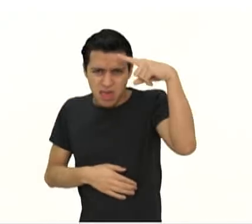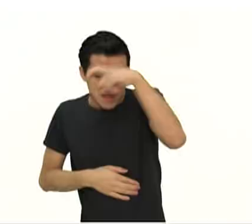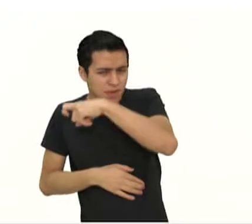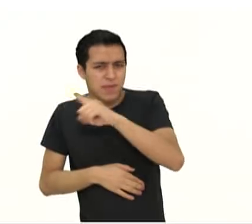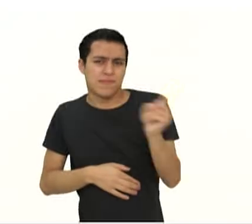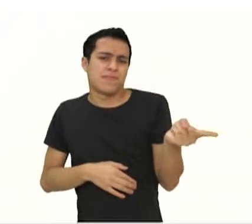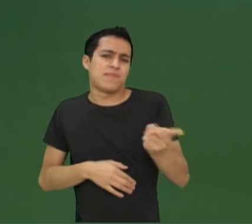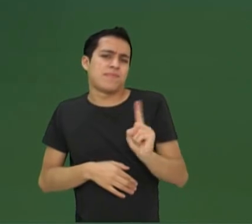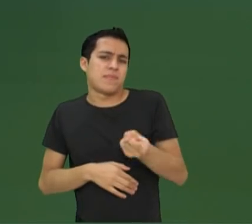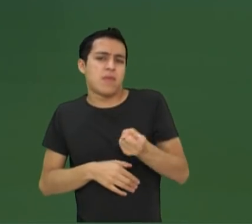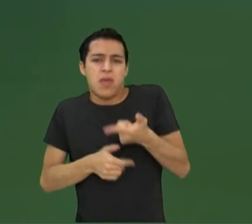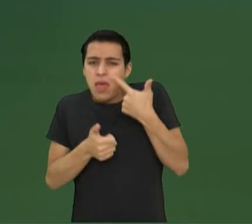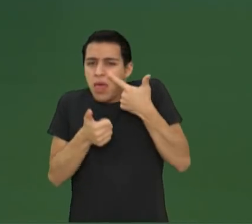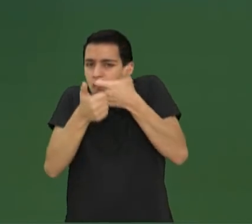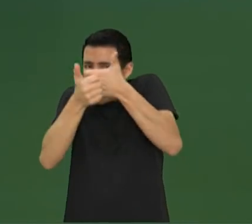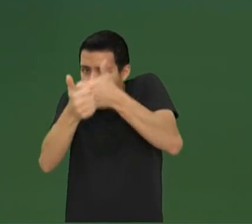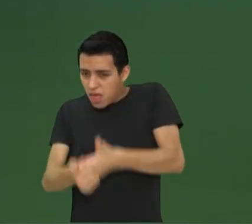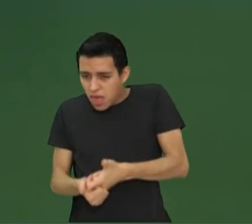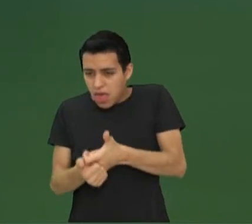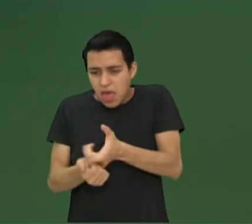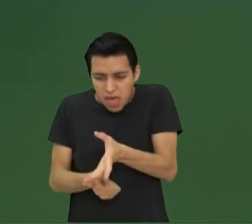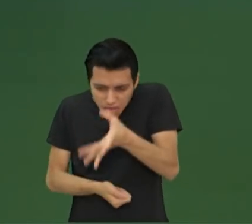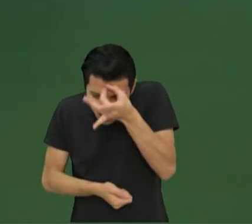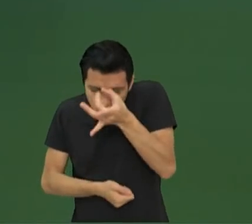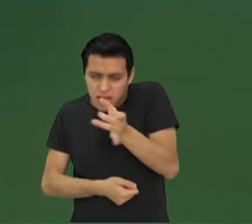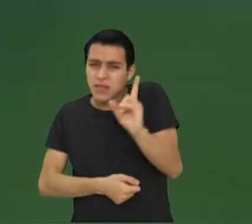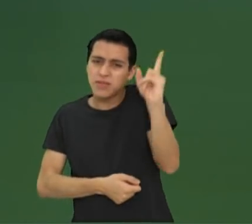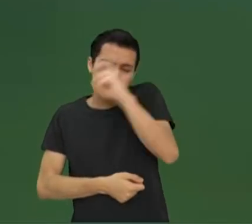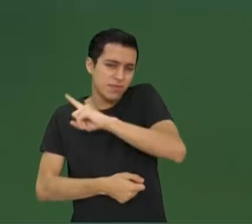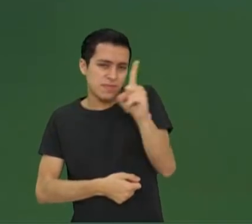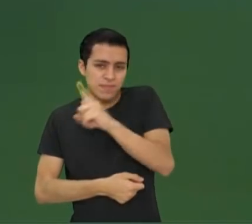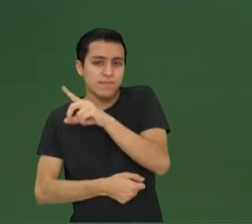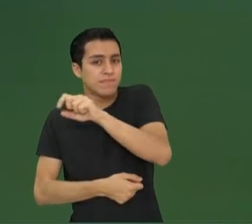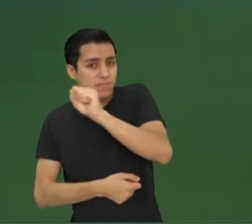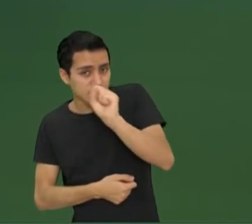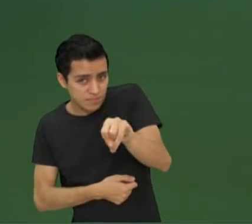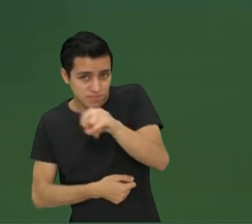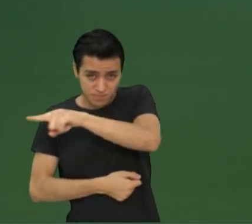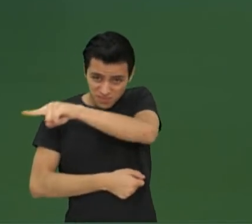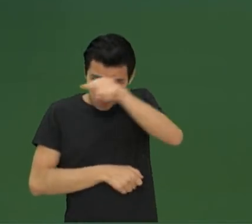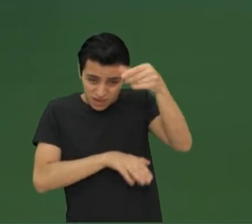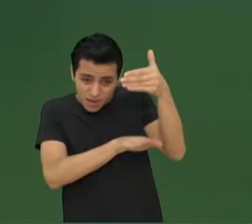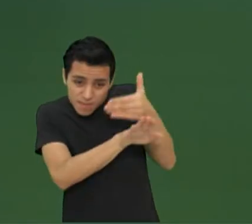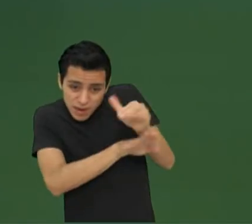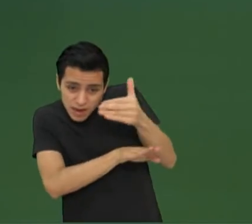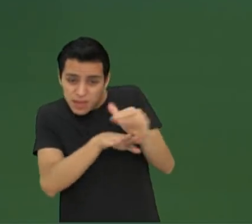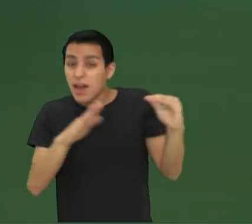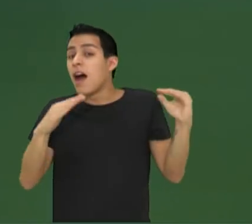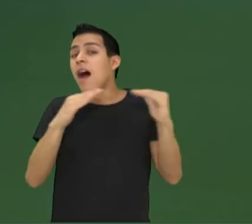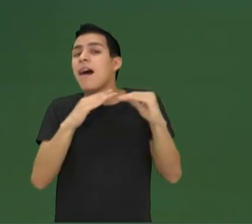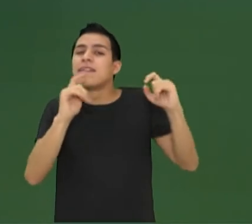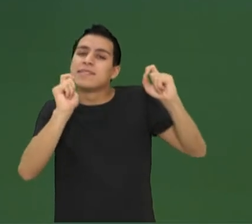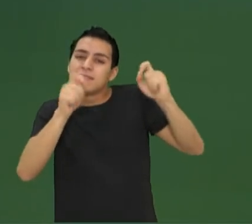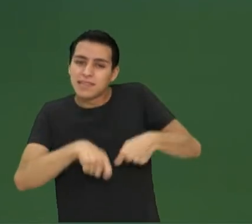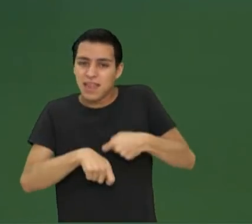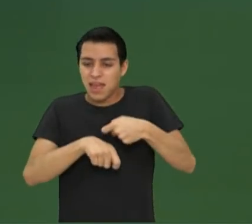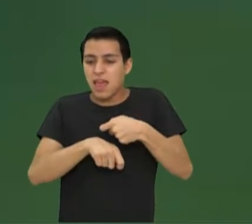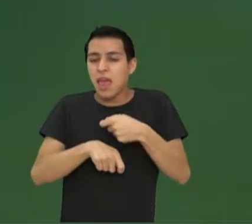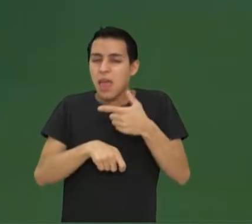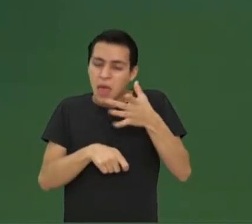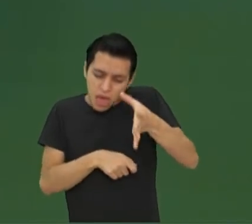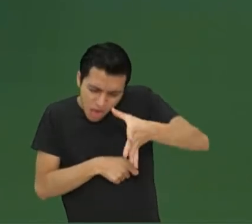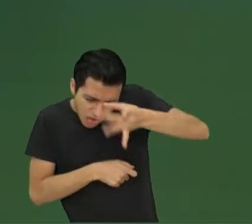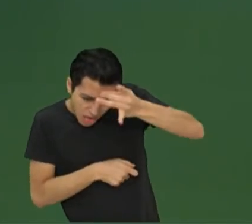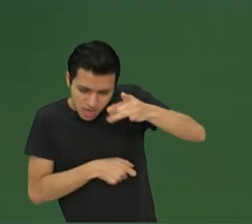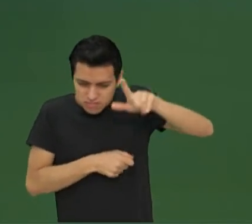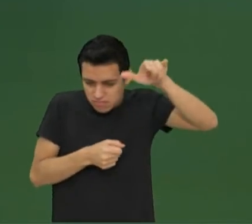gente acompanhar e você gravar esse jogo. Então, se você praticar um pouquinho nessa casa, você consegue gravar essa jogada. E